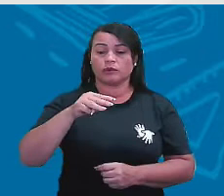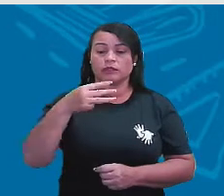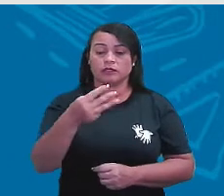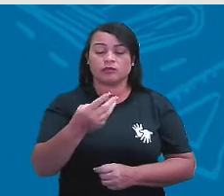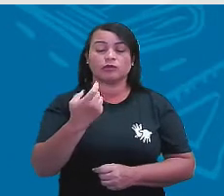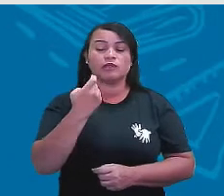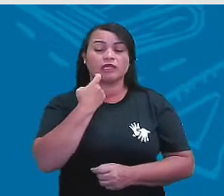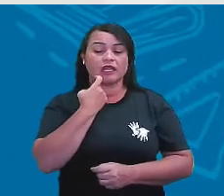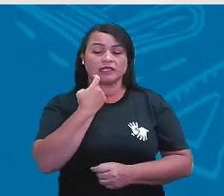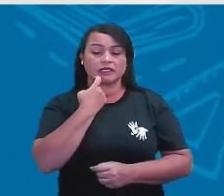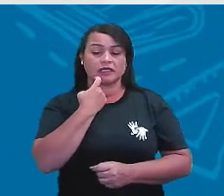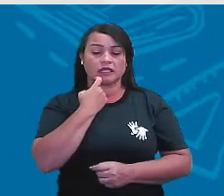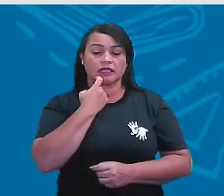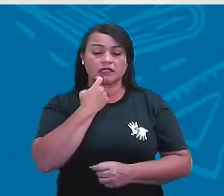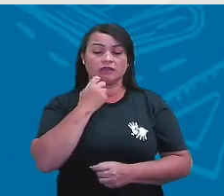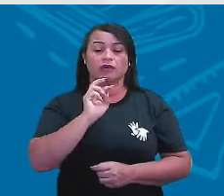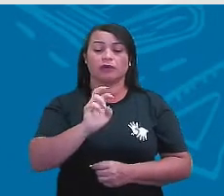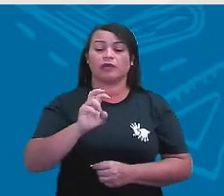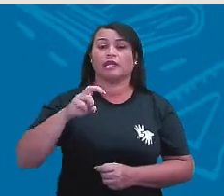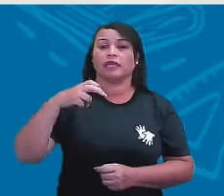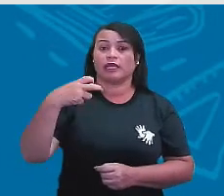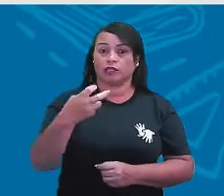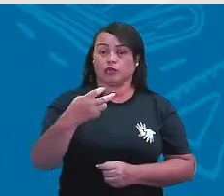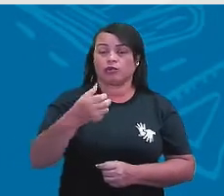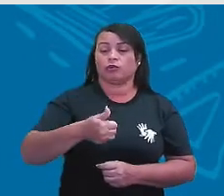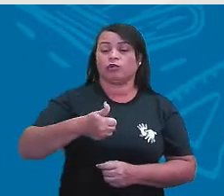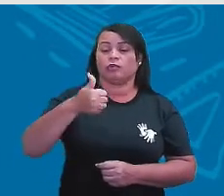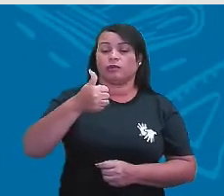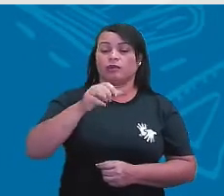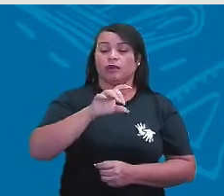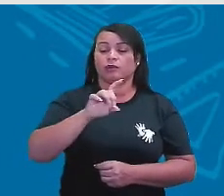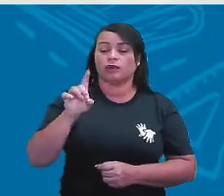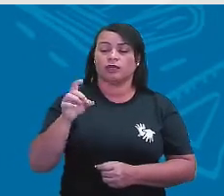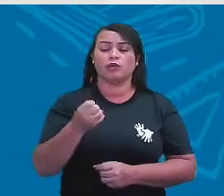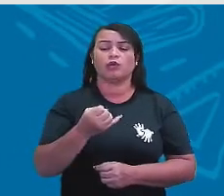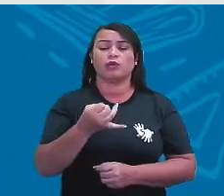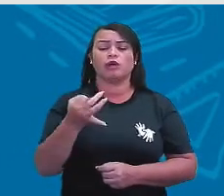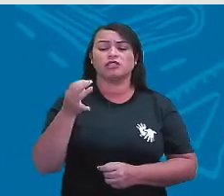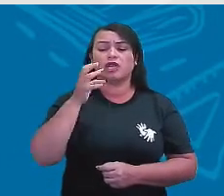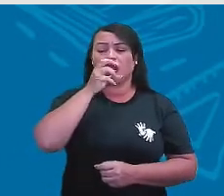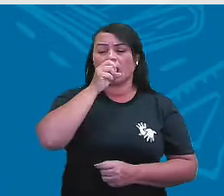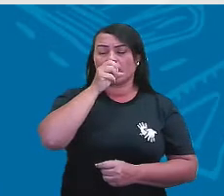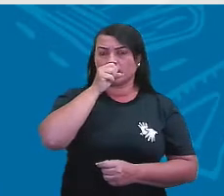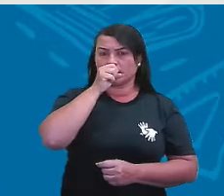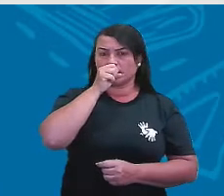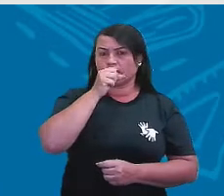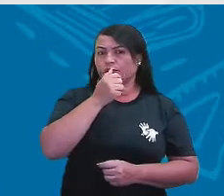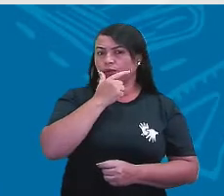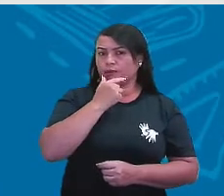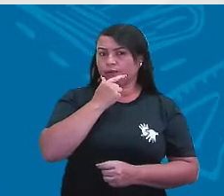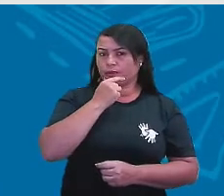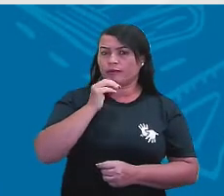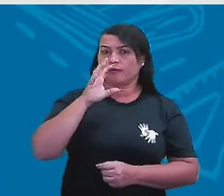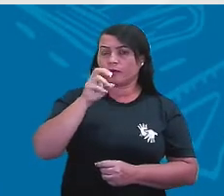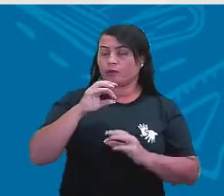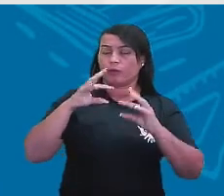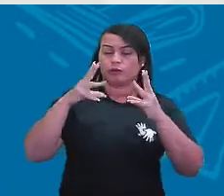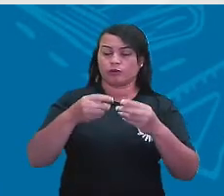na sexta, foi o quíntuplo do primeiro dia. Quantas laranjas Adelmo retirou?